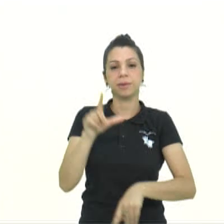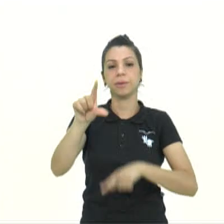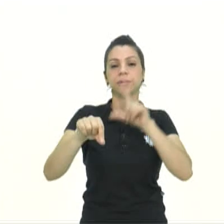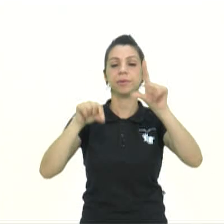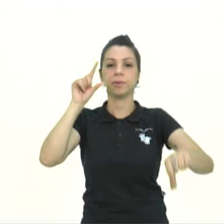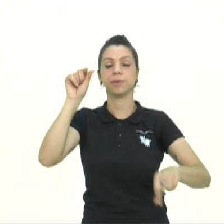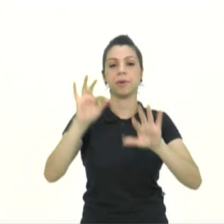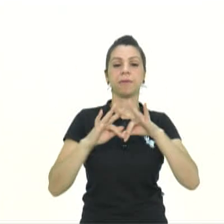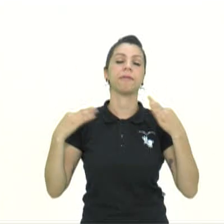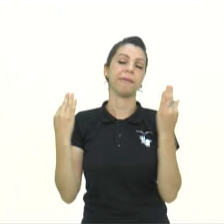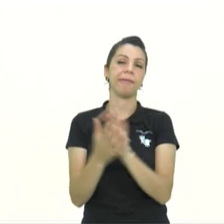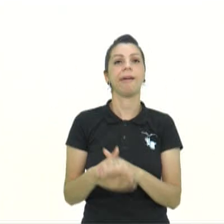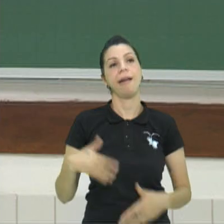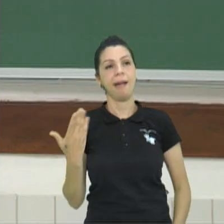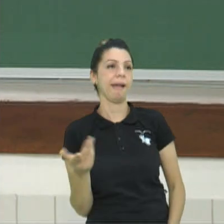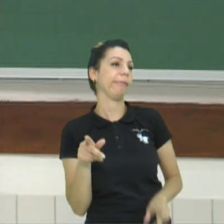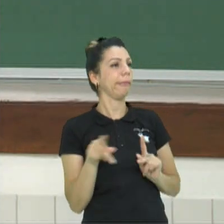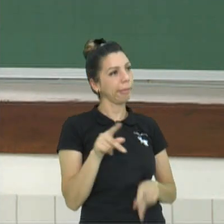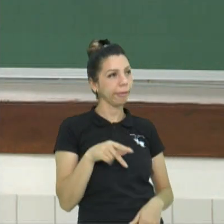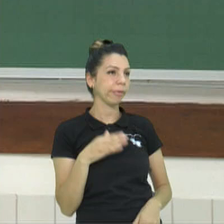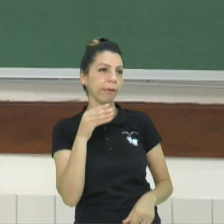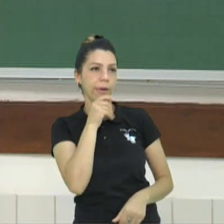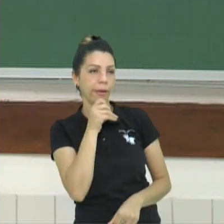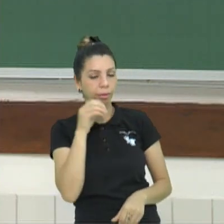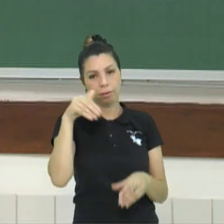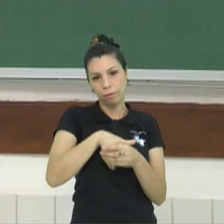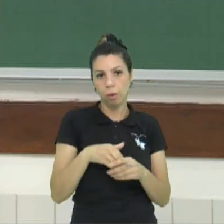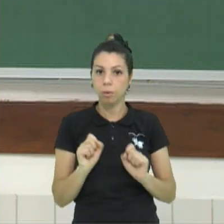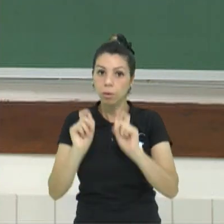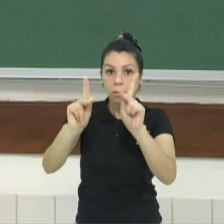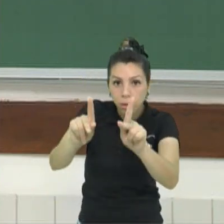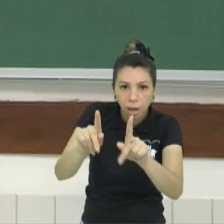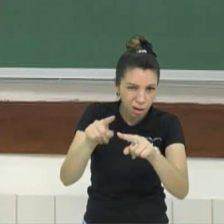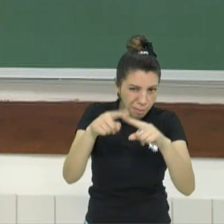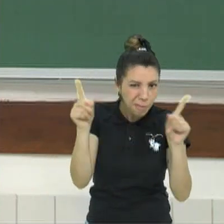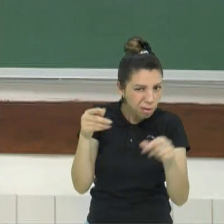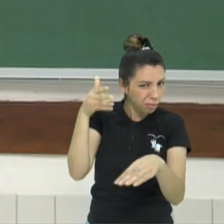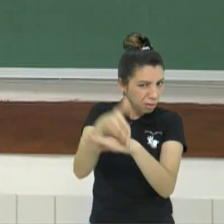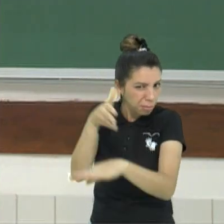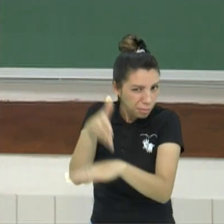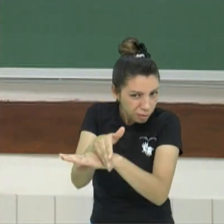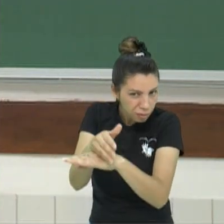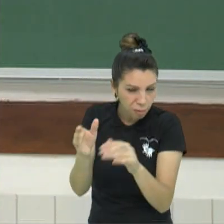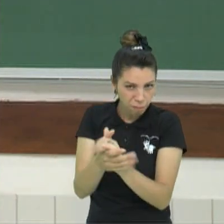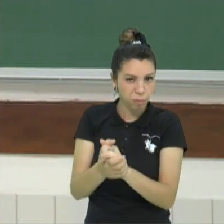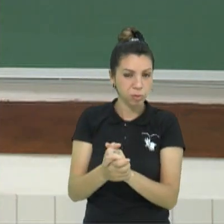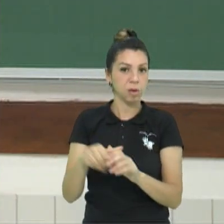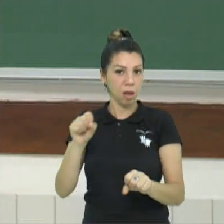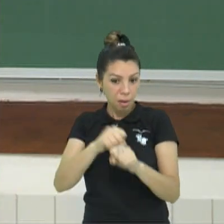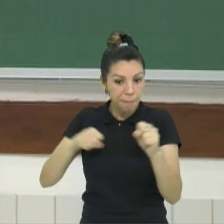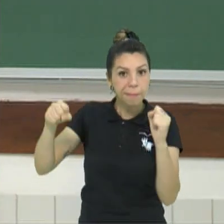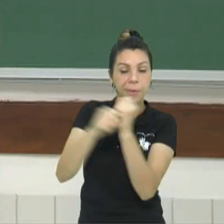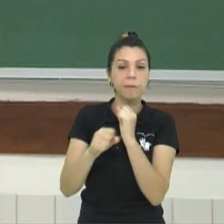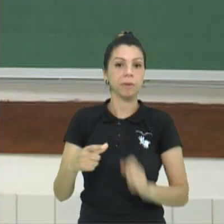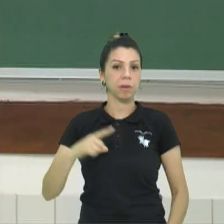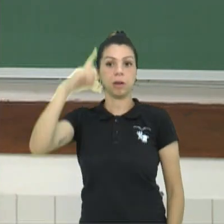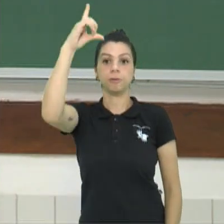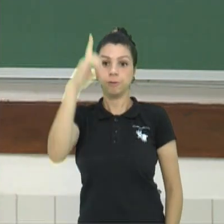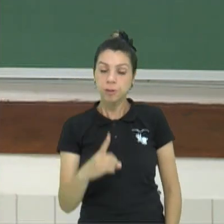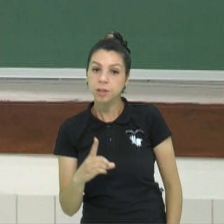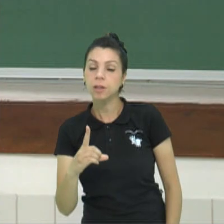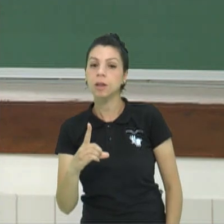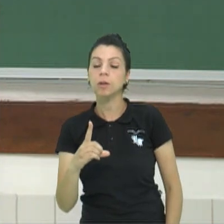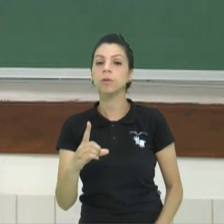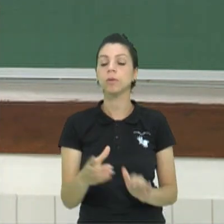família? Aí, professor, mas eu ainda não voto. Ok, criança, mas você participa? Você é um cidadão. Você tem direitos e